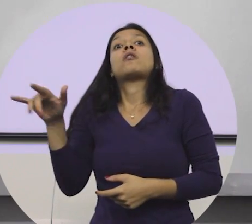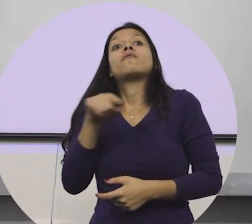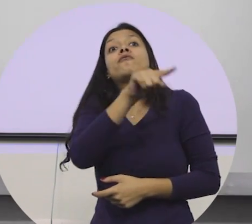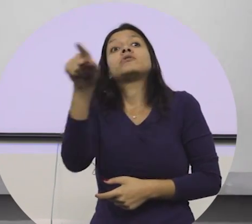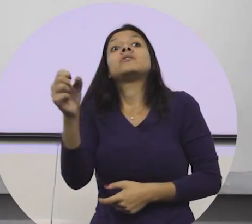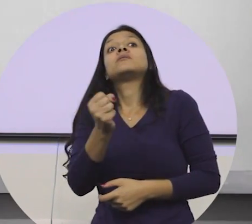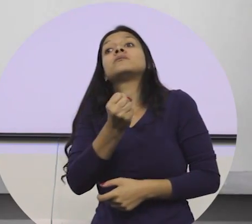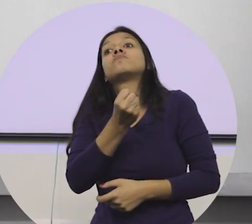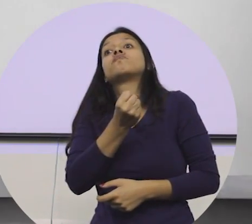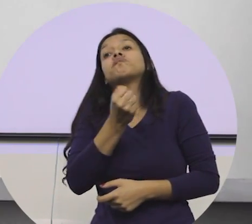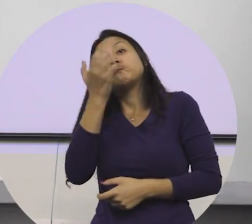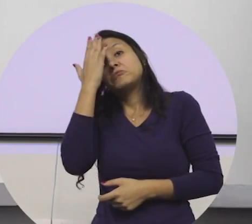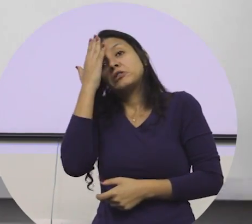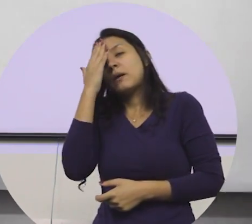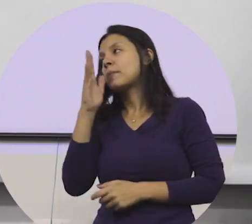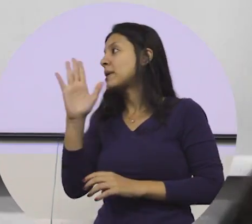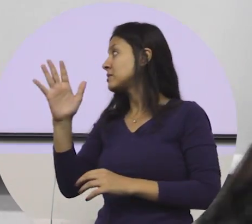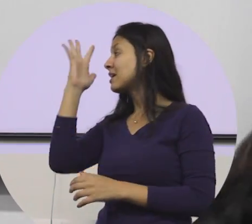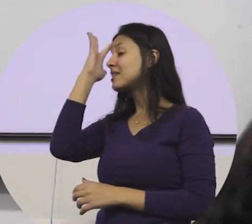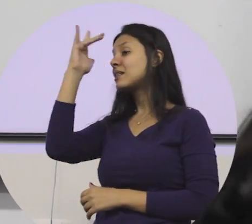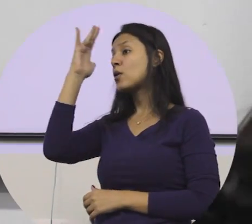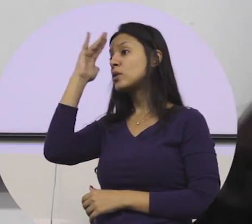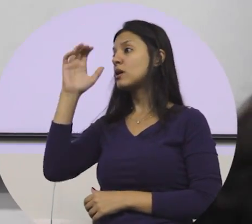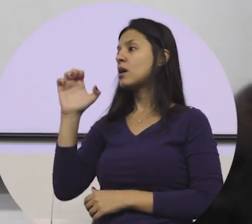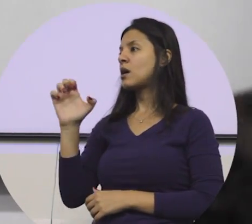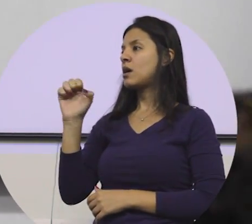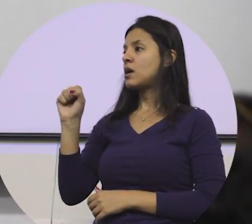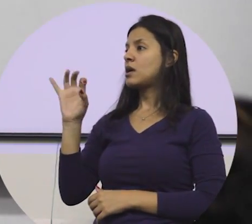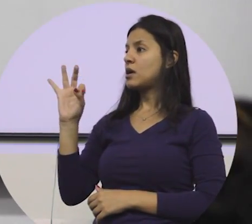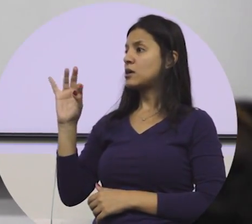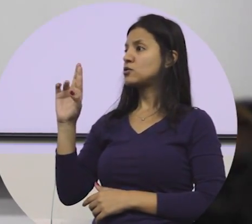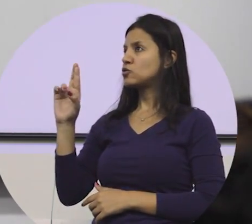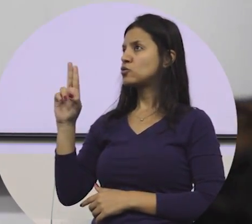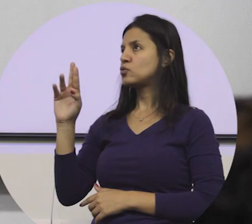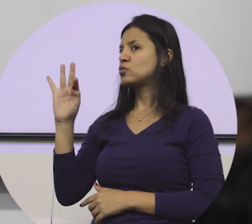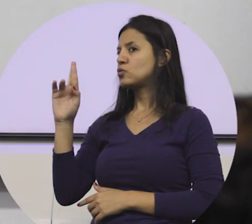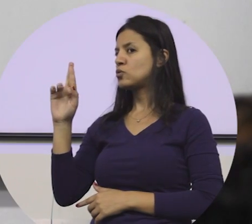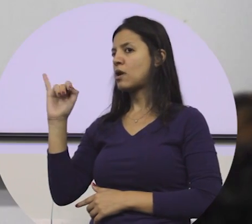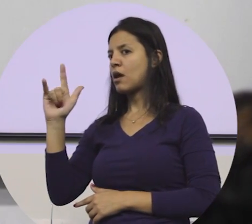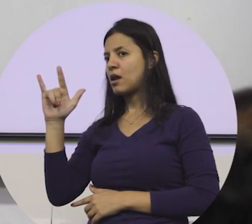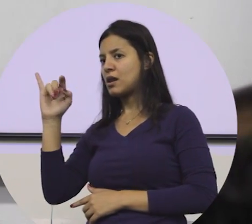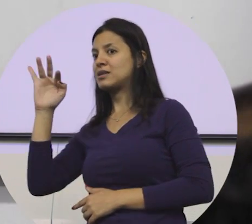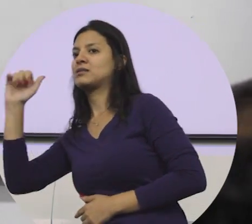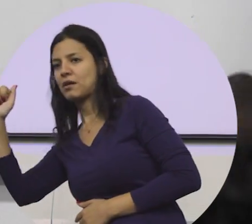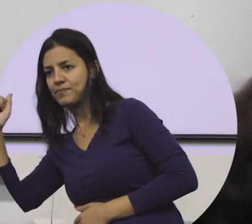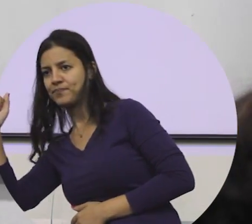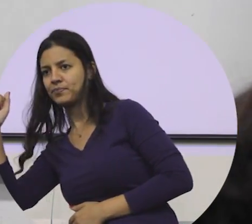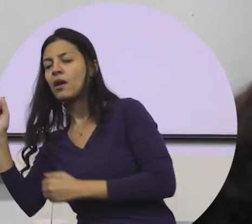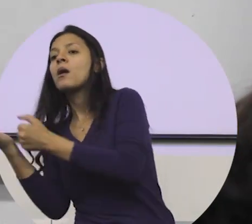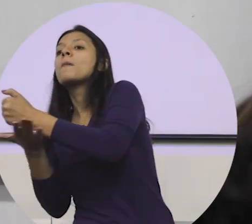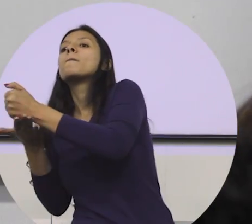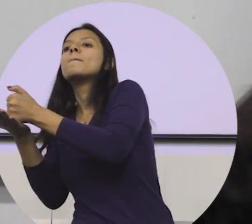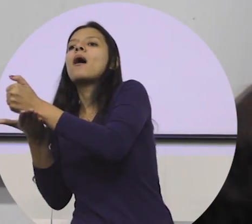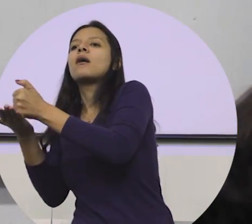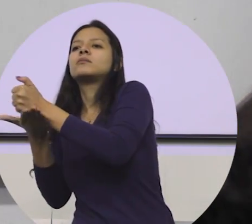a teoria estruturalista, ela propõe, ou ela se